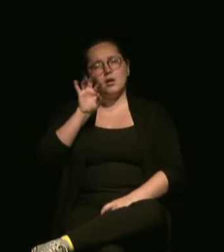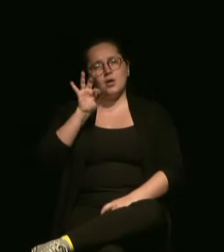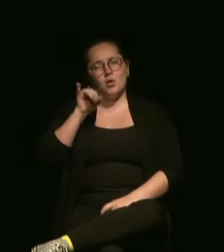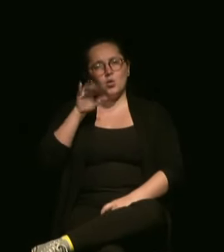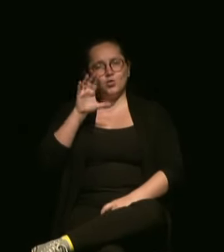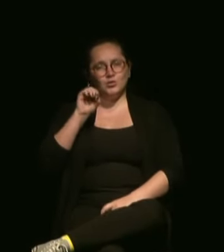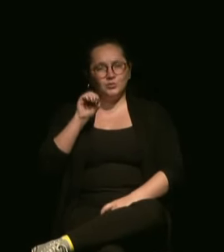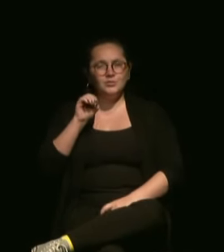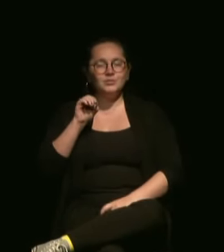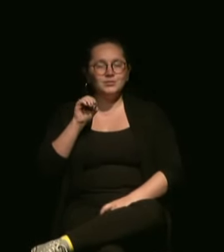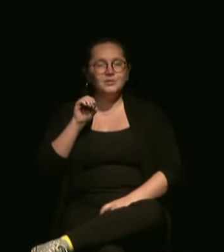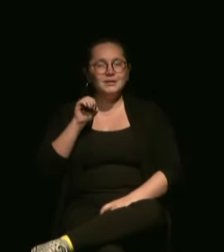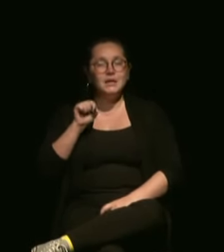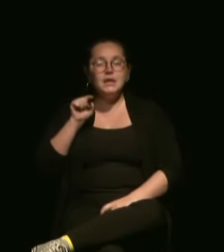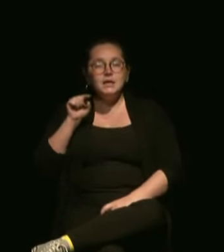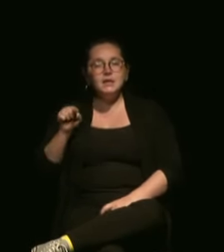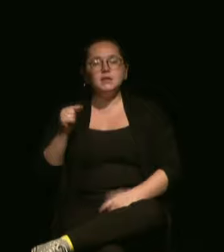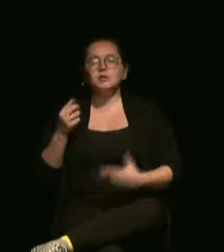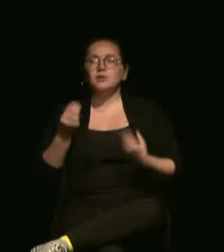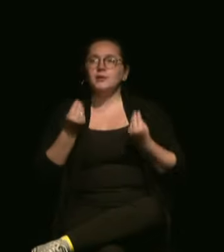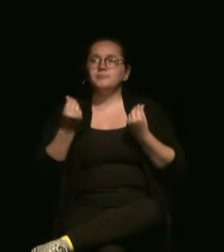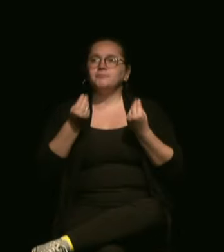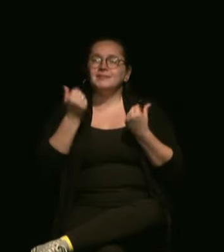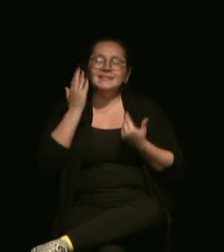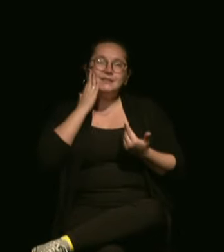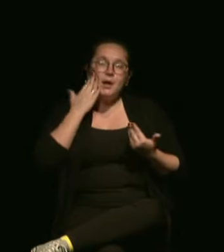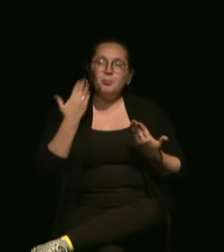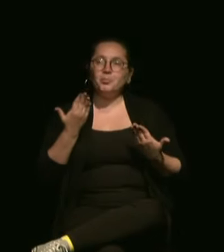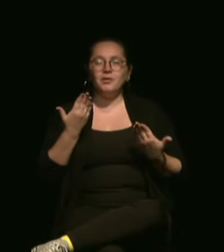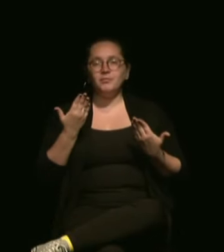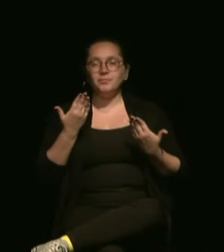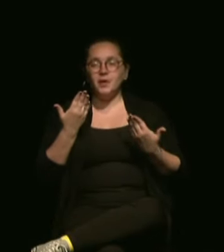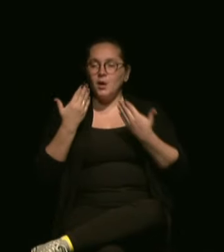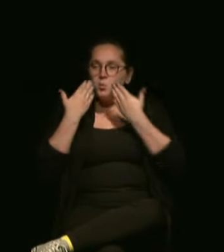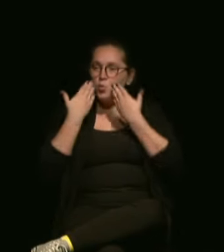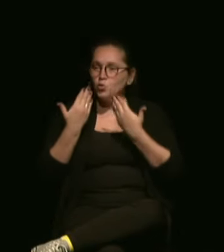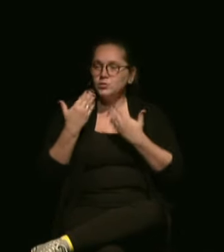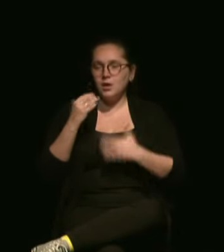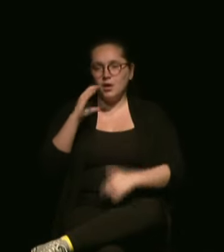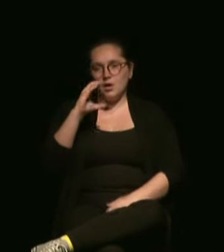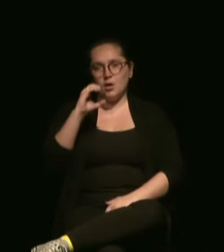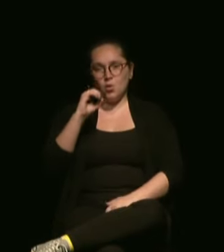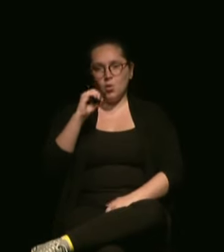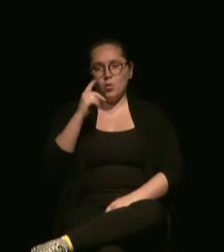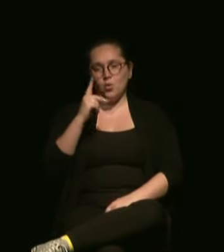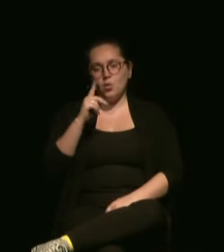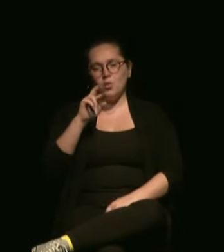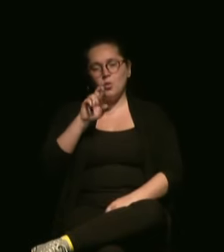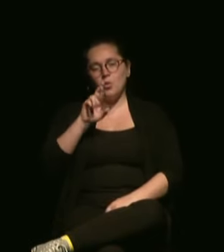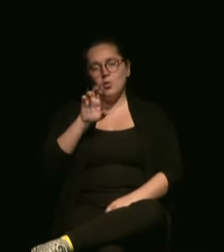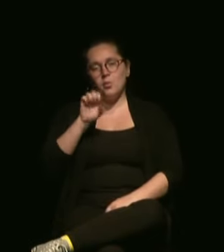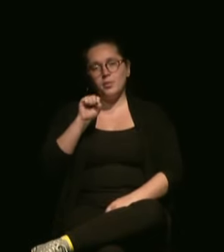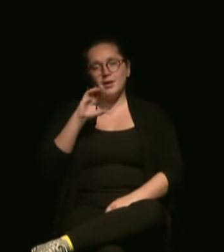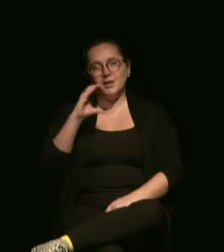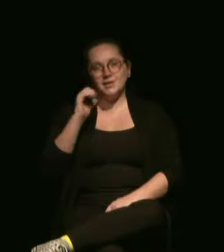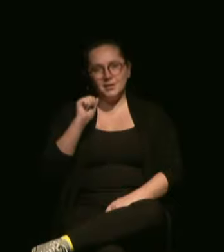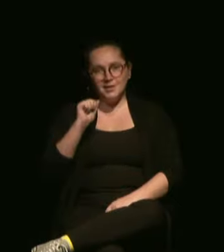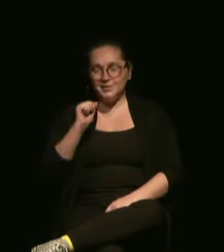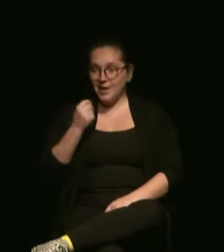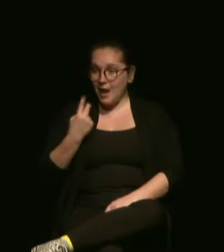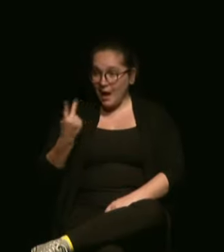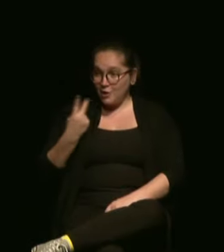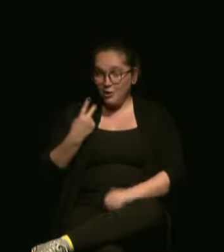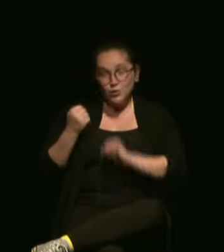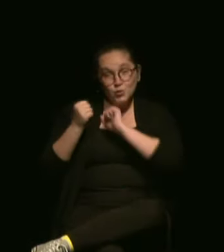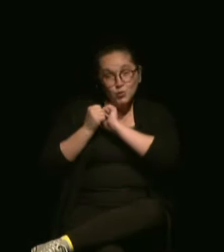isso é um pouco do de mostrar a copresença, a parceria. Nós estamos juntos, você